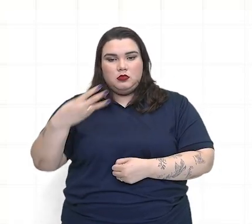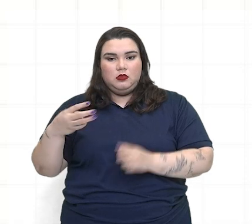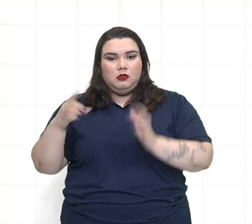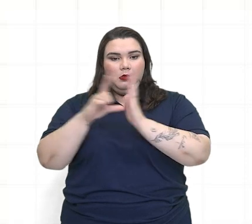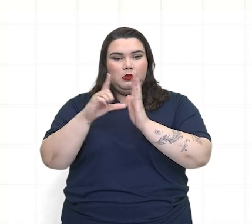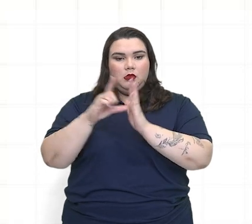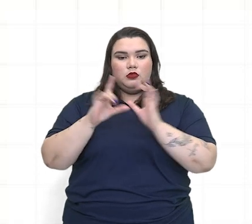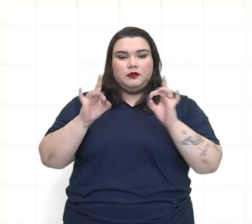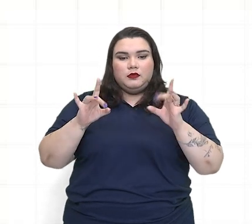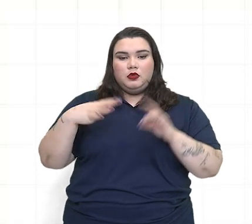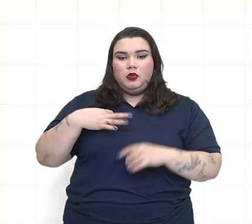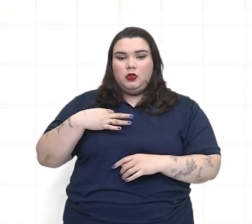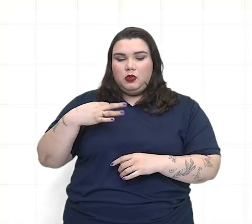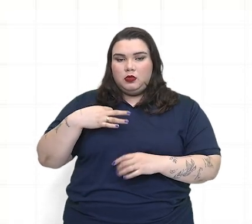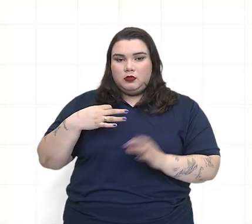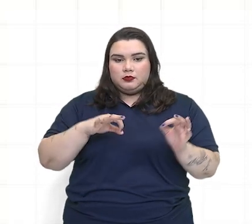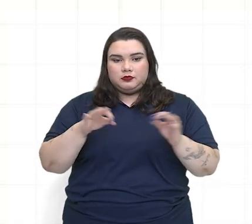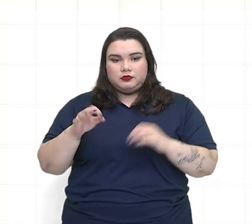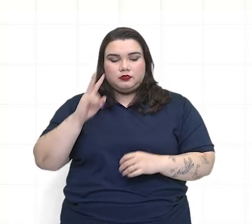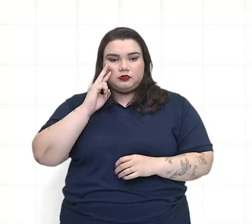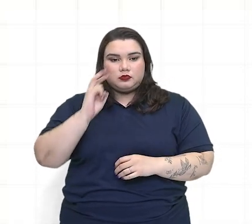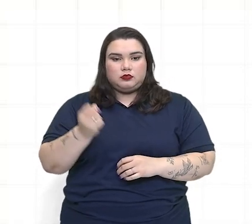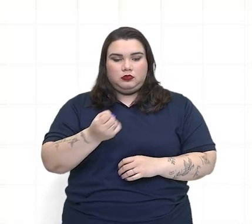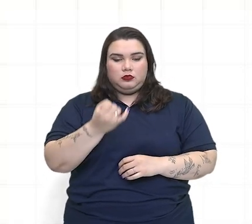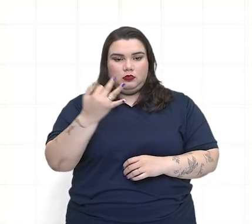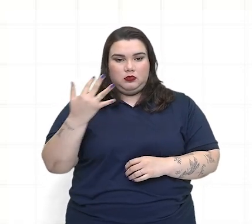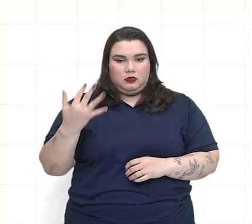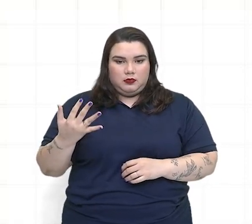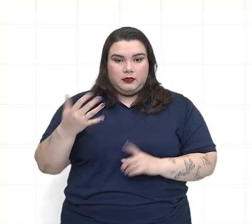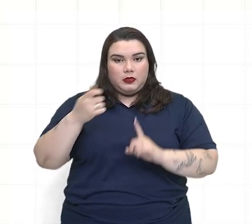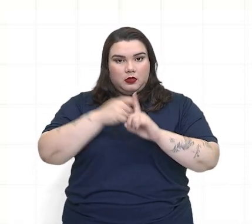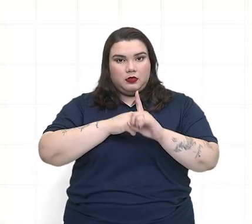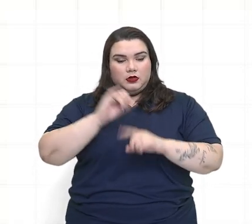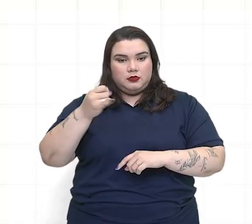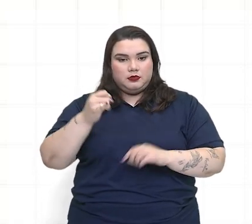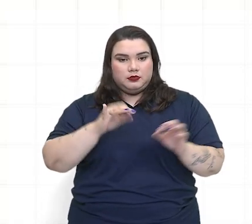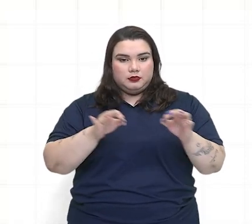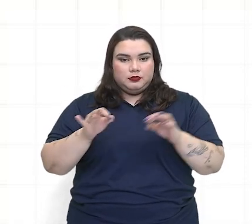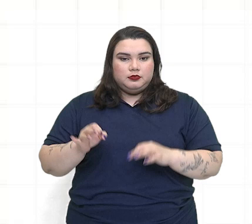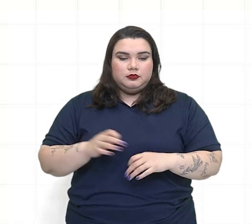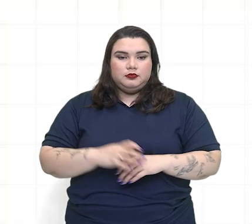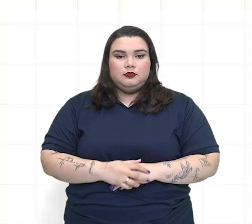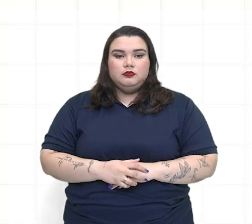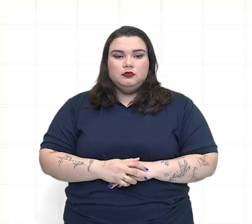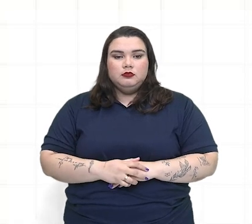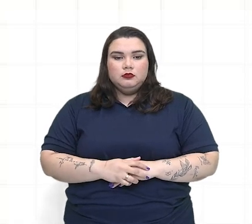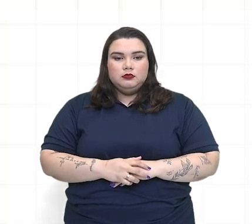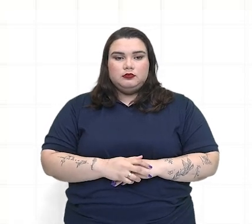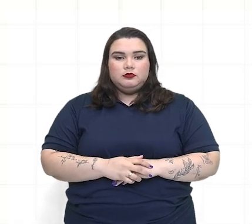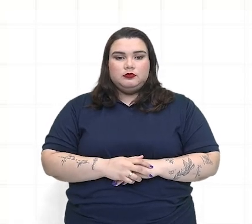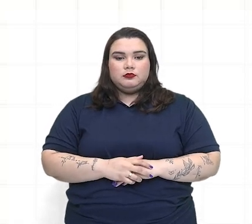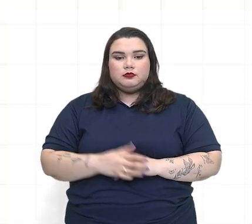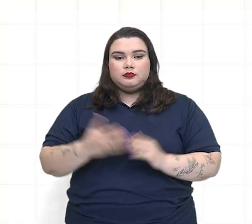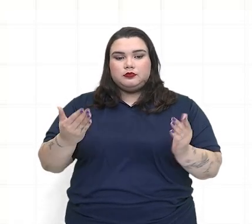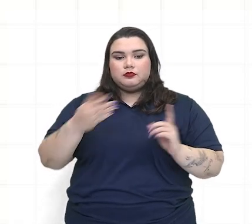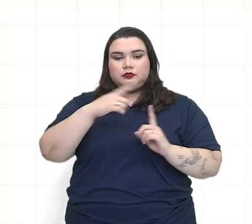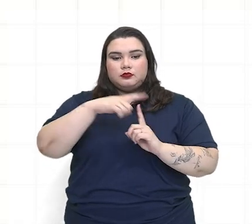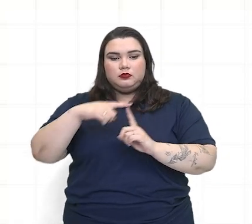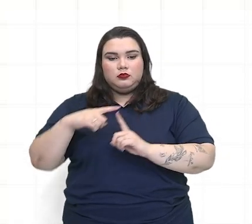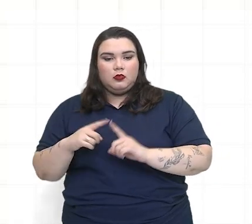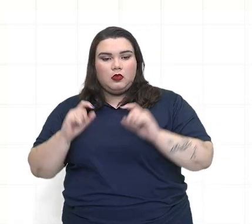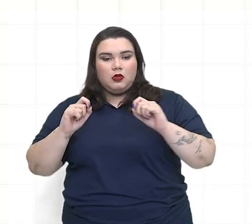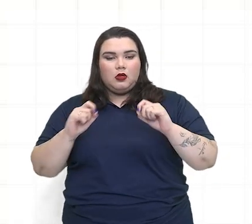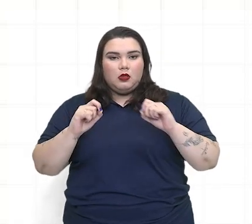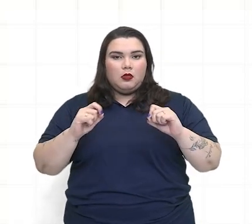uma loja de roupas. Então tem aqui uma quantidade de roupas vendidas no mês de janeiro. Aí temos aqui os tipos de